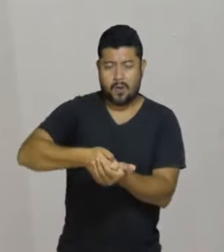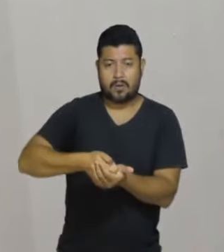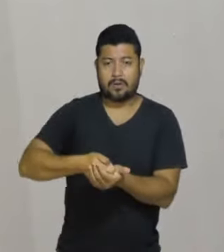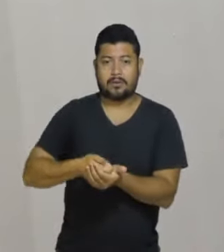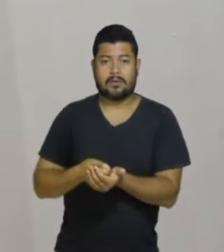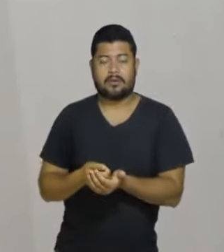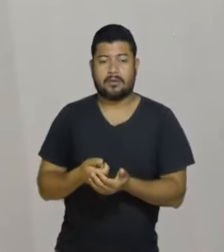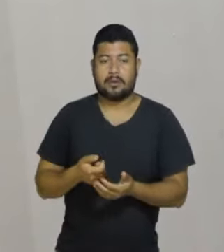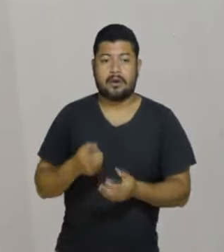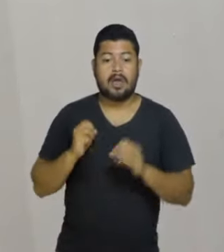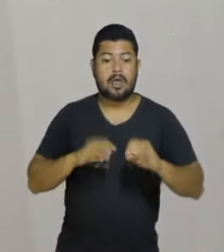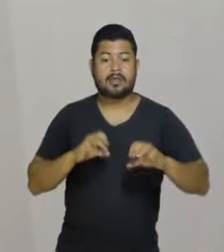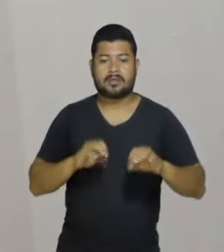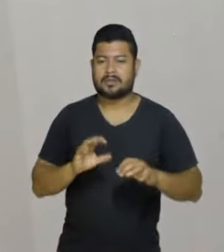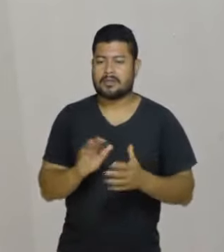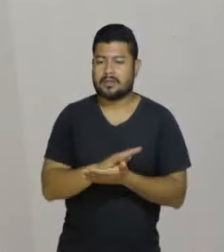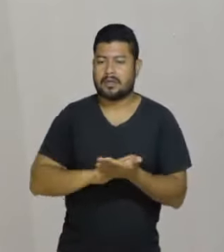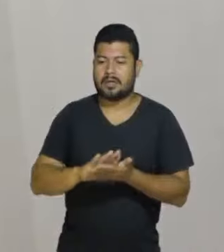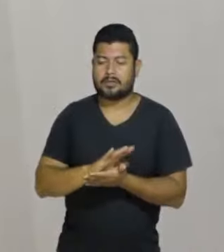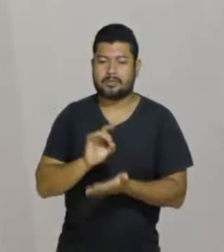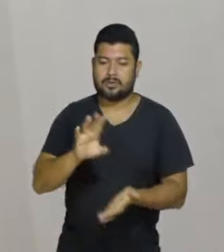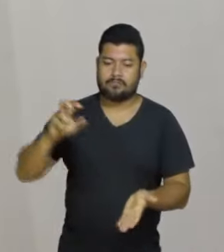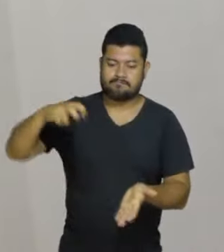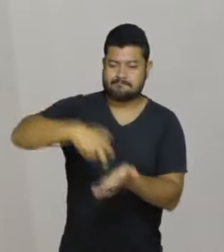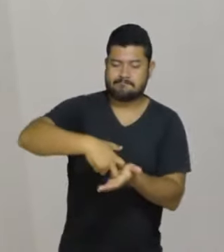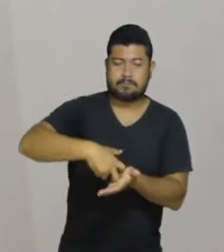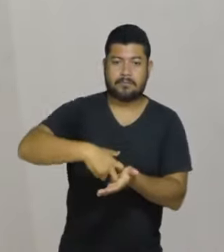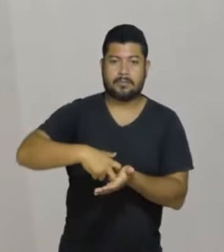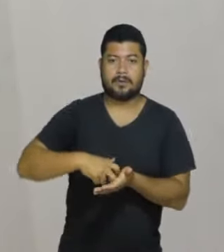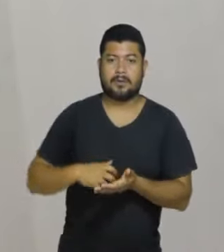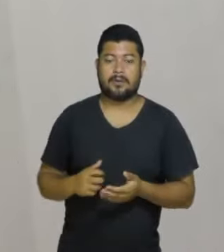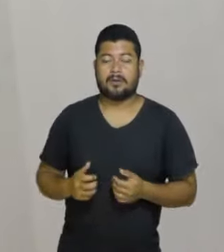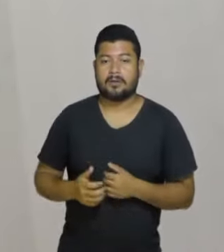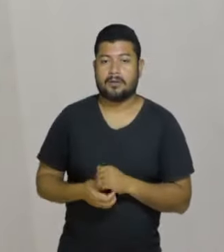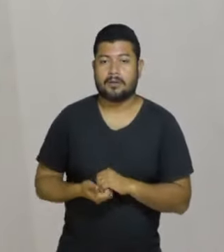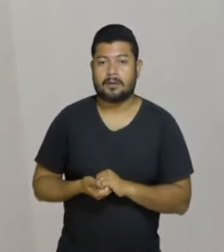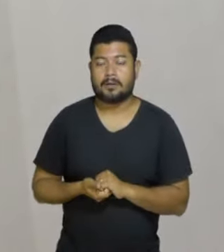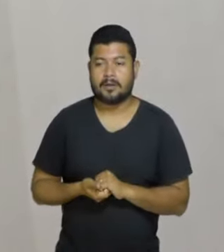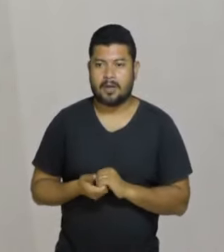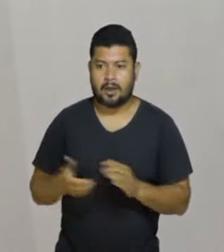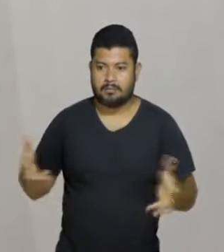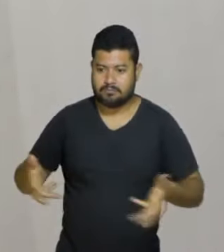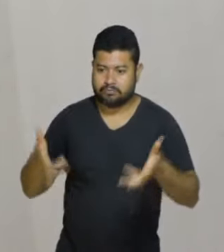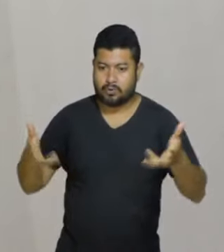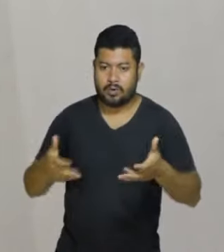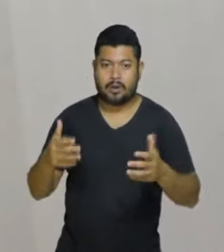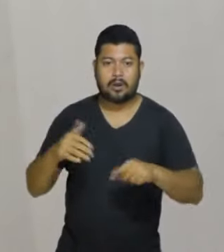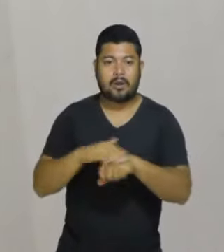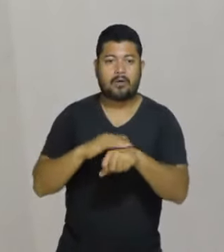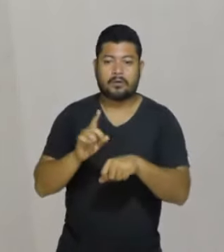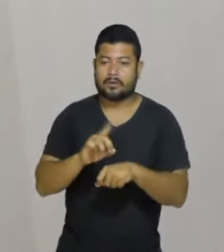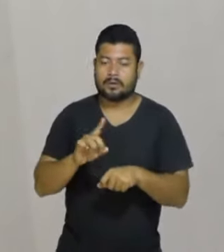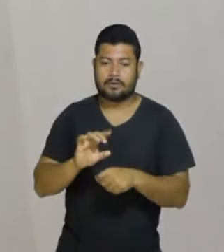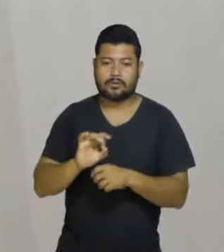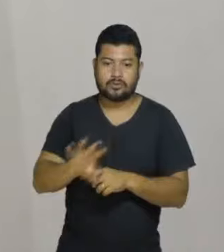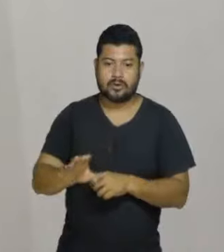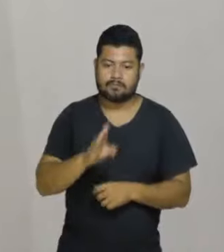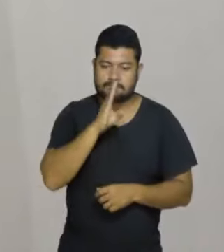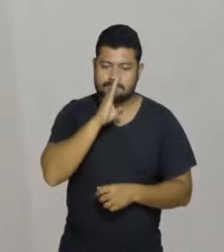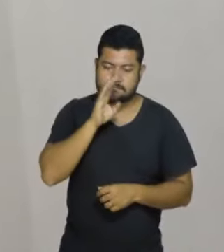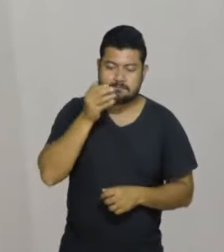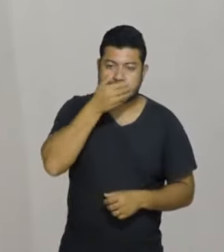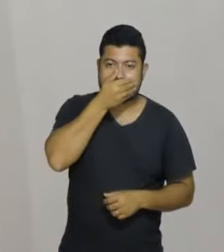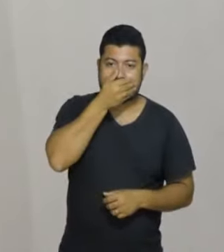diálogo, apenas silencia as vozes dissidentes. Em vez de censurar, precisamos